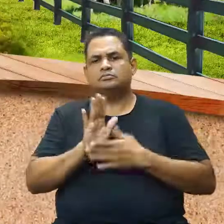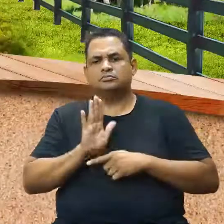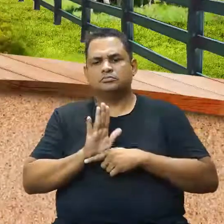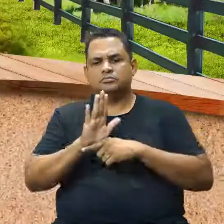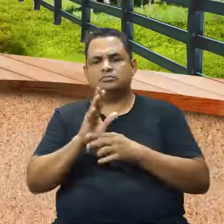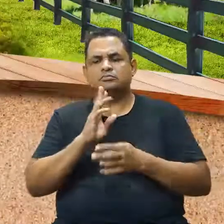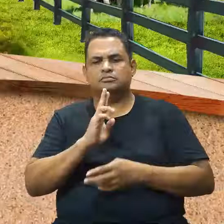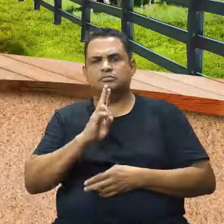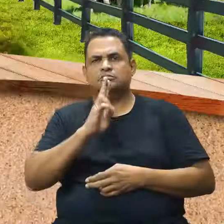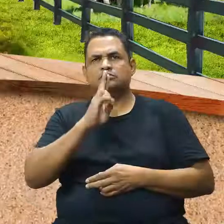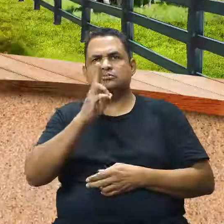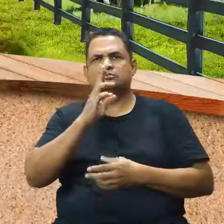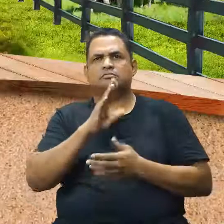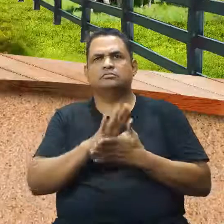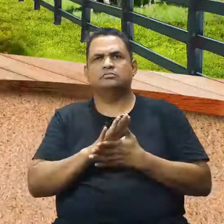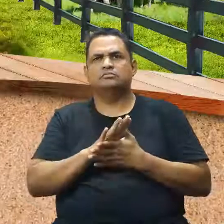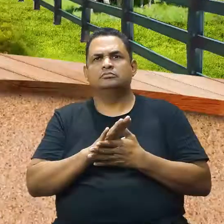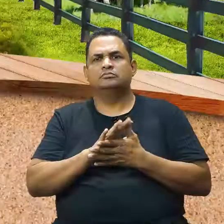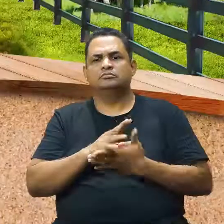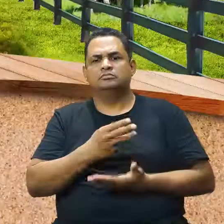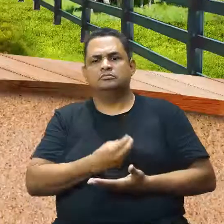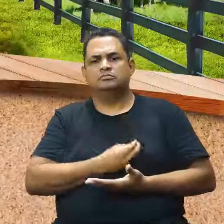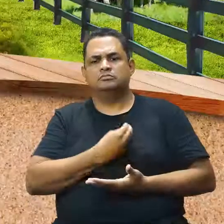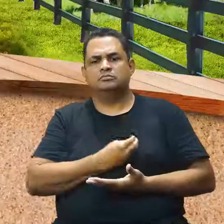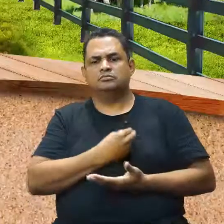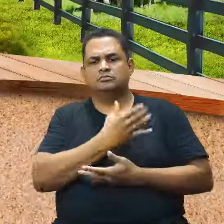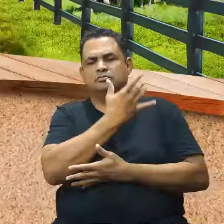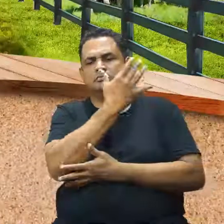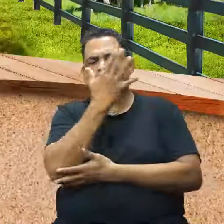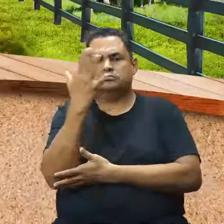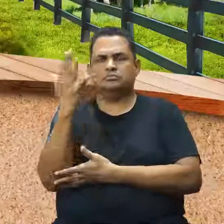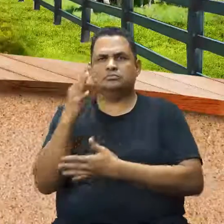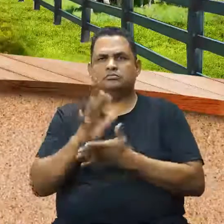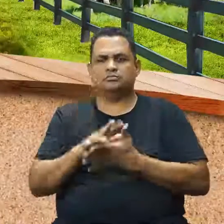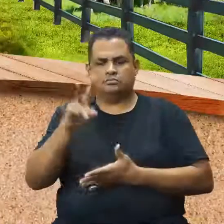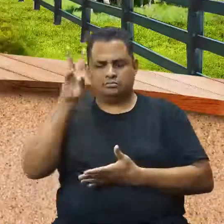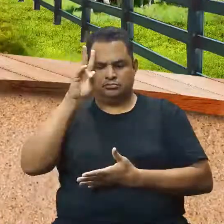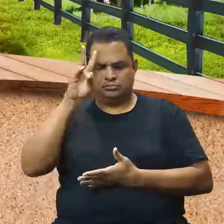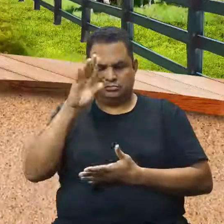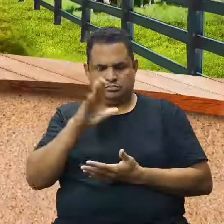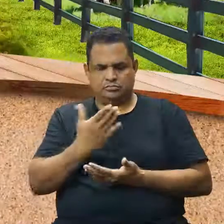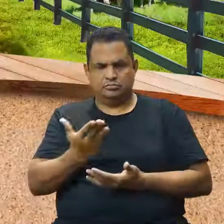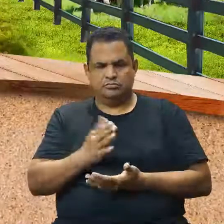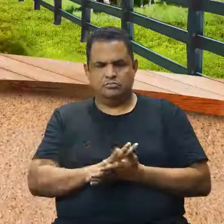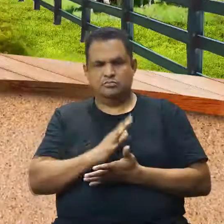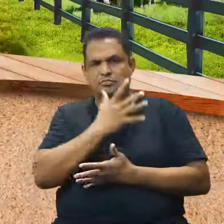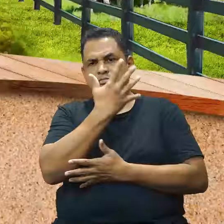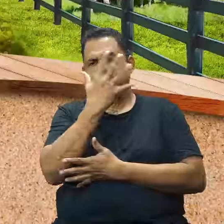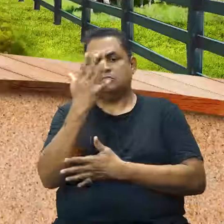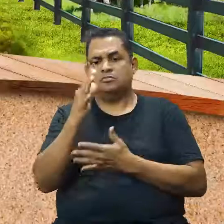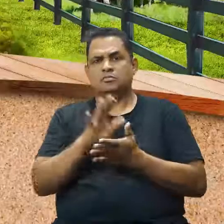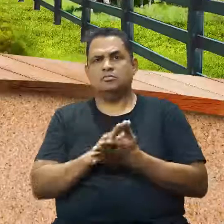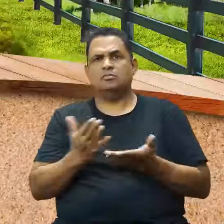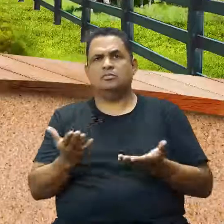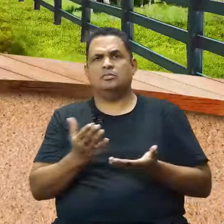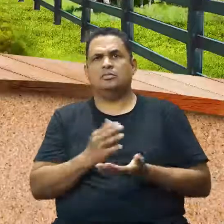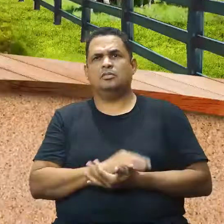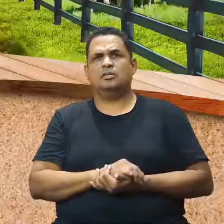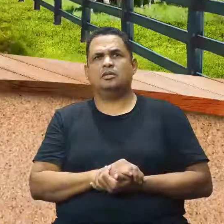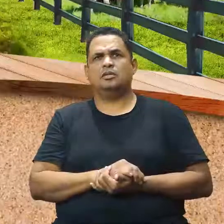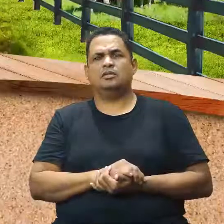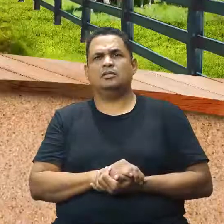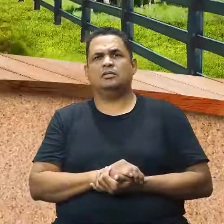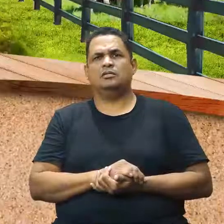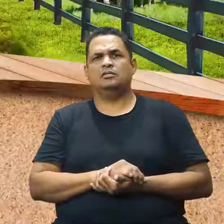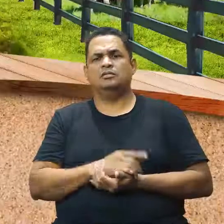nesse processo de sobrevivência da floresta. Lembra, a floresta, sempre estou falando desde o início da aula,